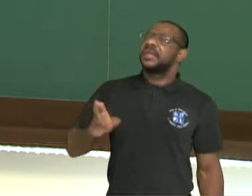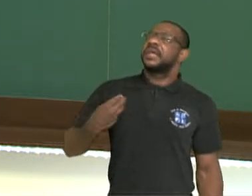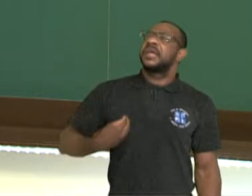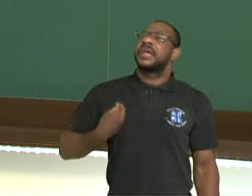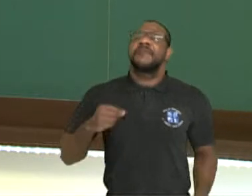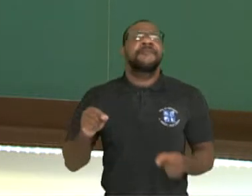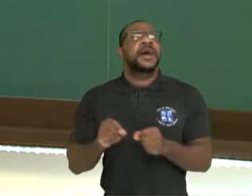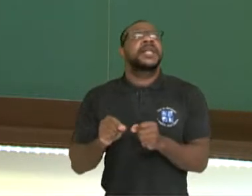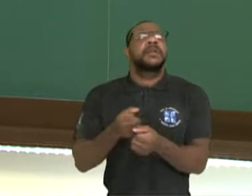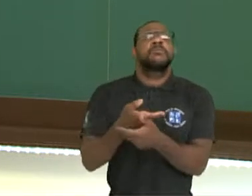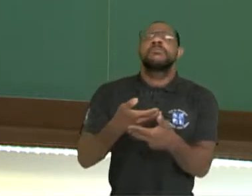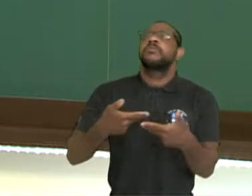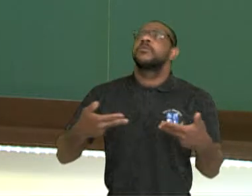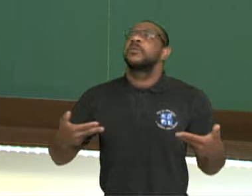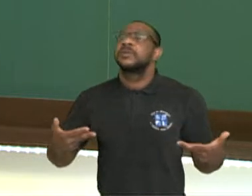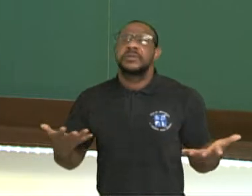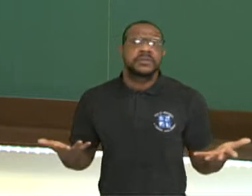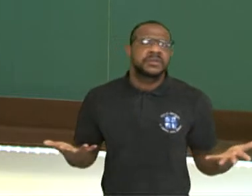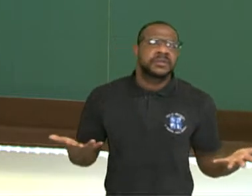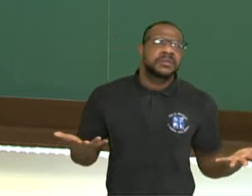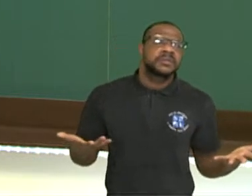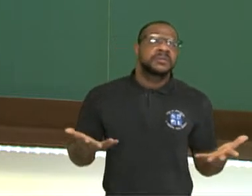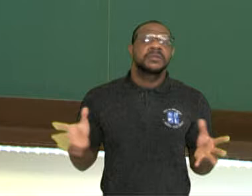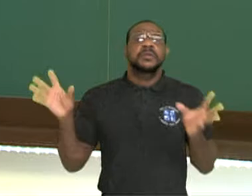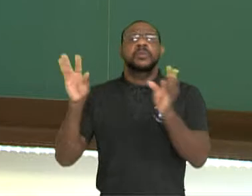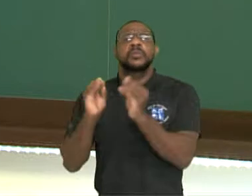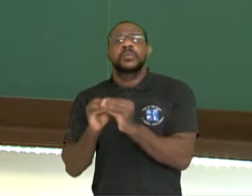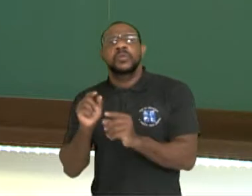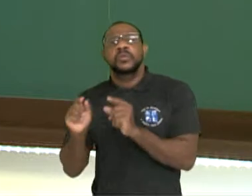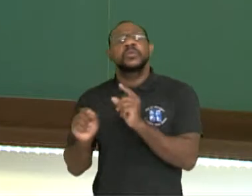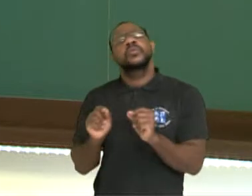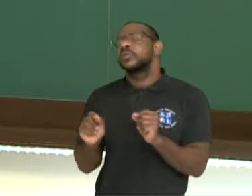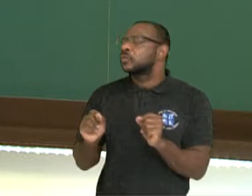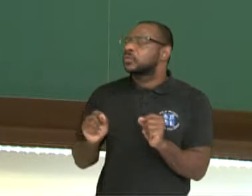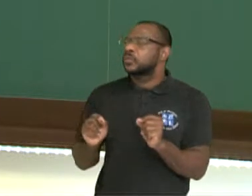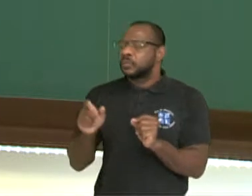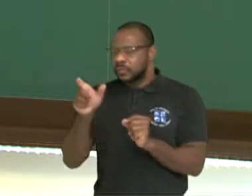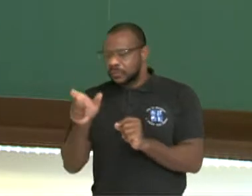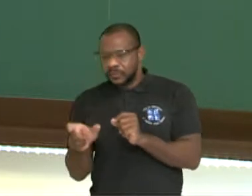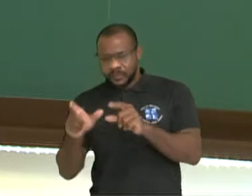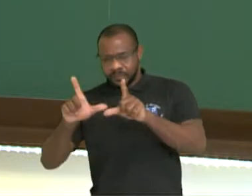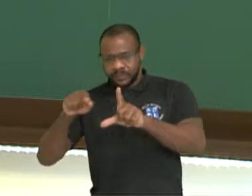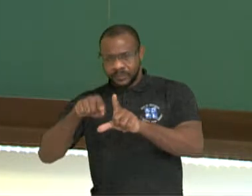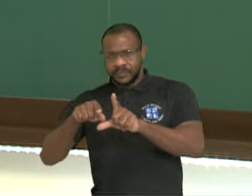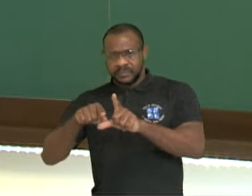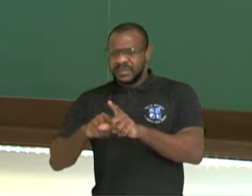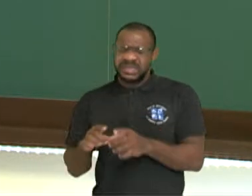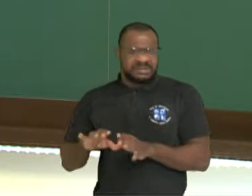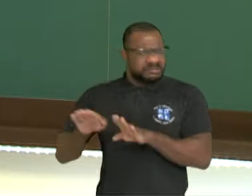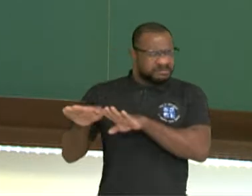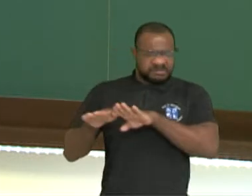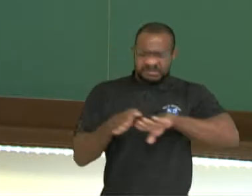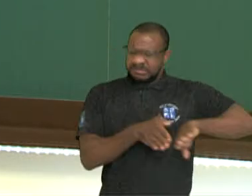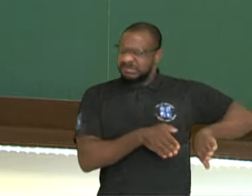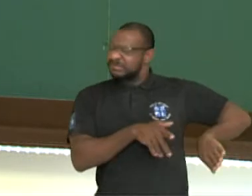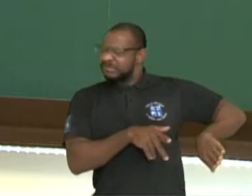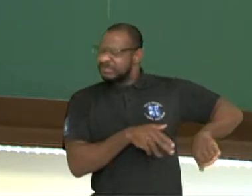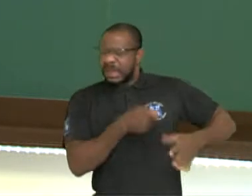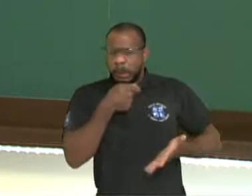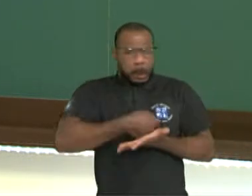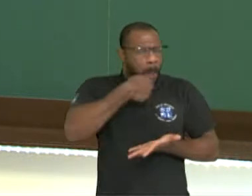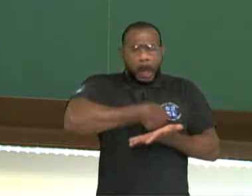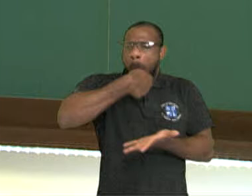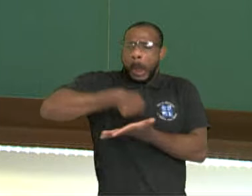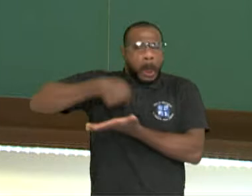coisas. Então, no final, na conclusão, liberemo-nos del deber. Ele fala, deixa de lado, então, essa